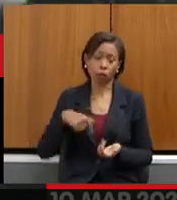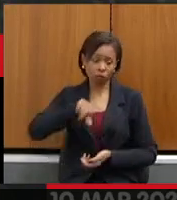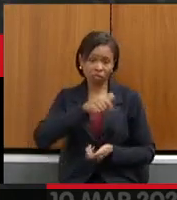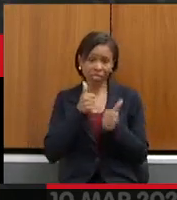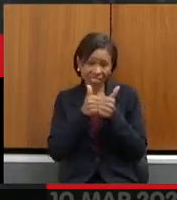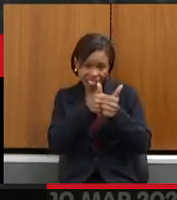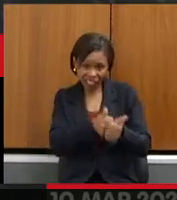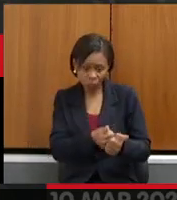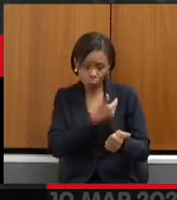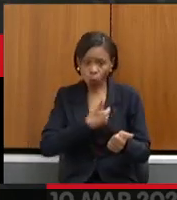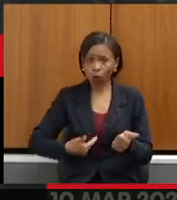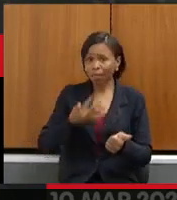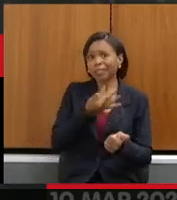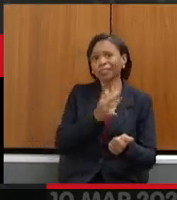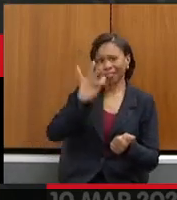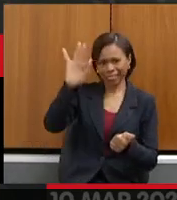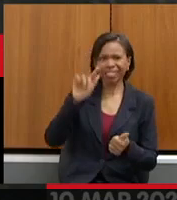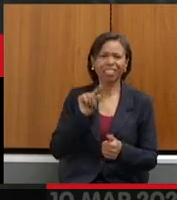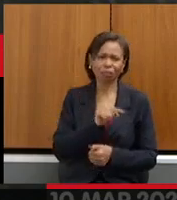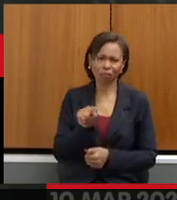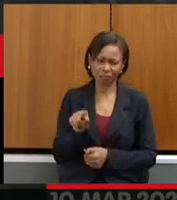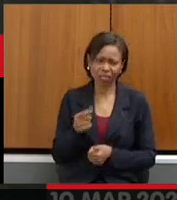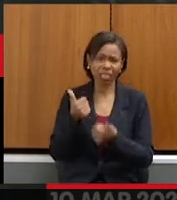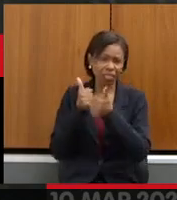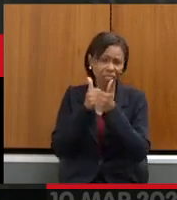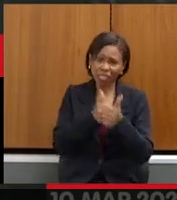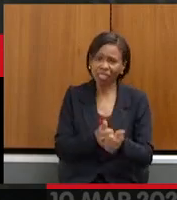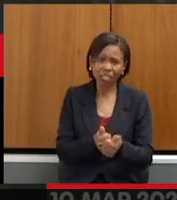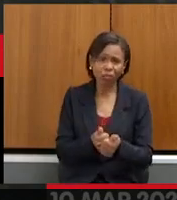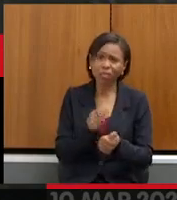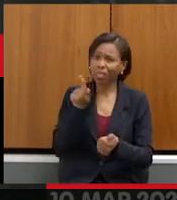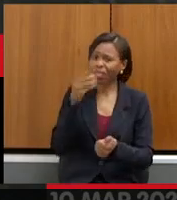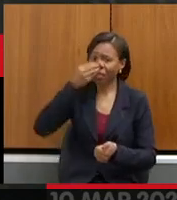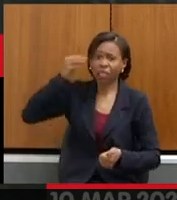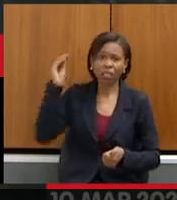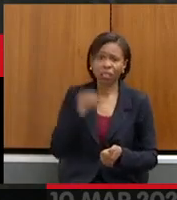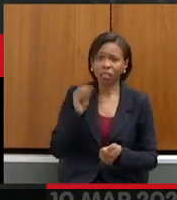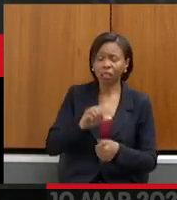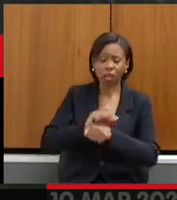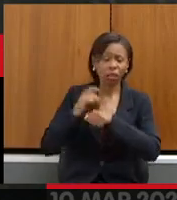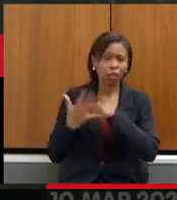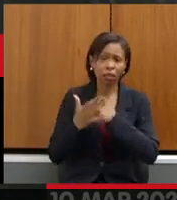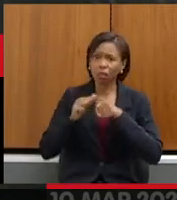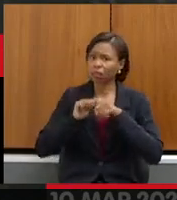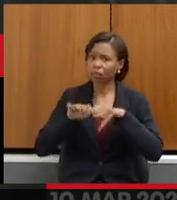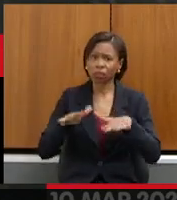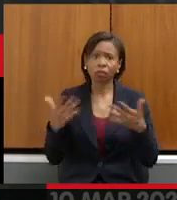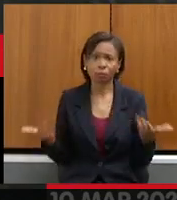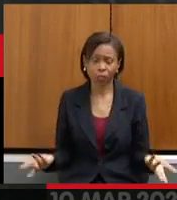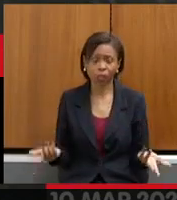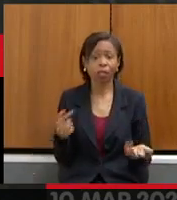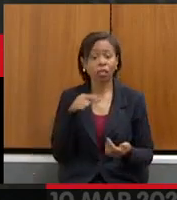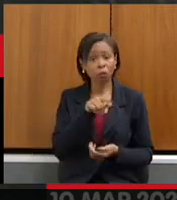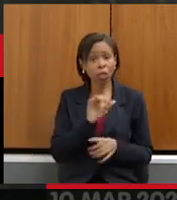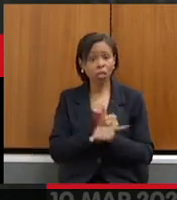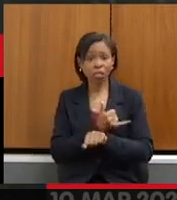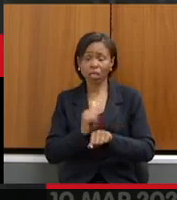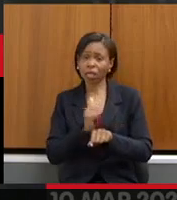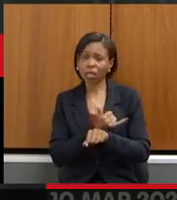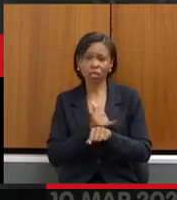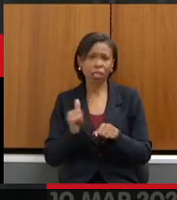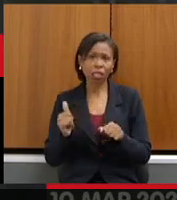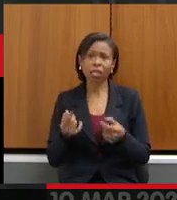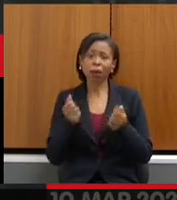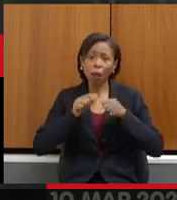que boicotou o enfrentamento a pandemia que a sua estratégia foi de propagação do coronavírus não sou eu que estou dizendo foram